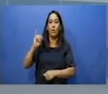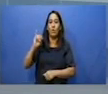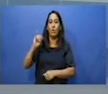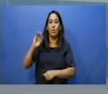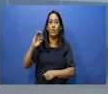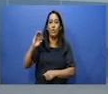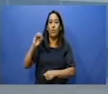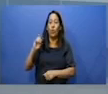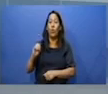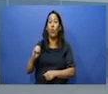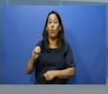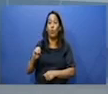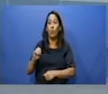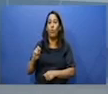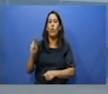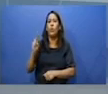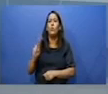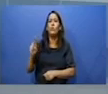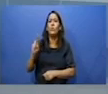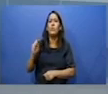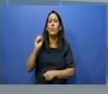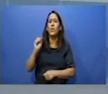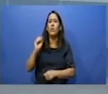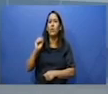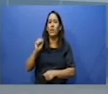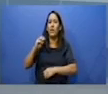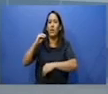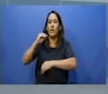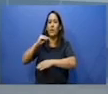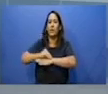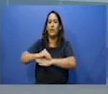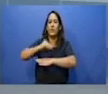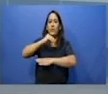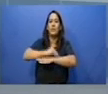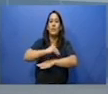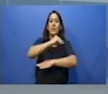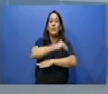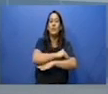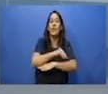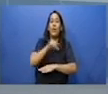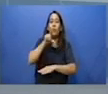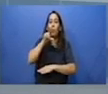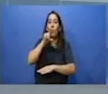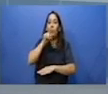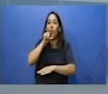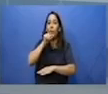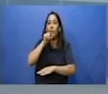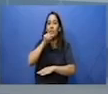Biológico.